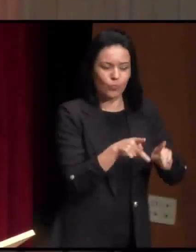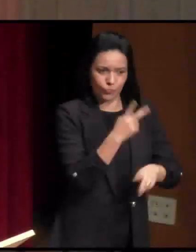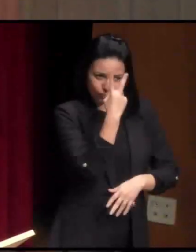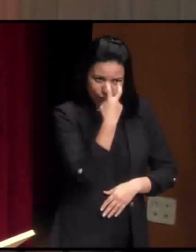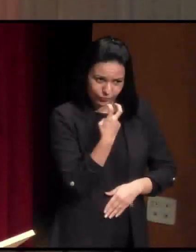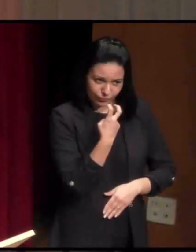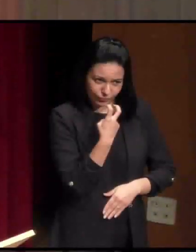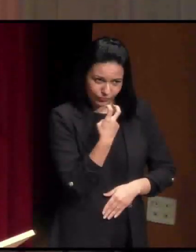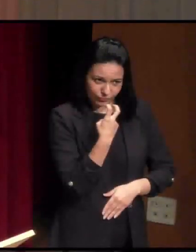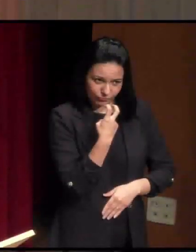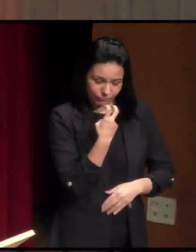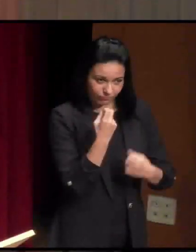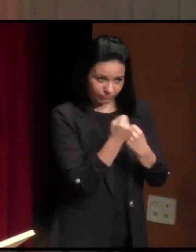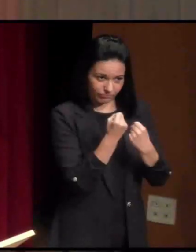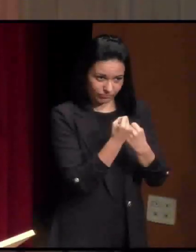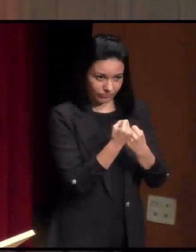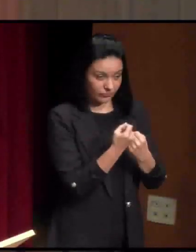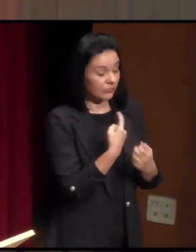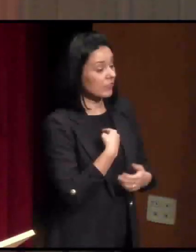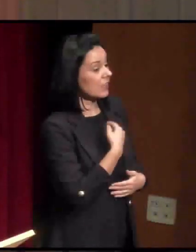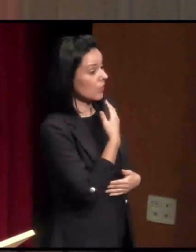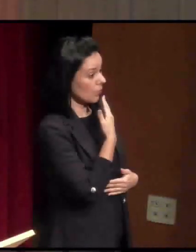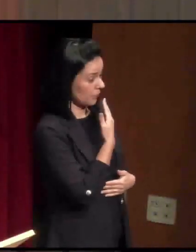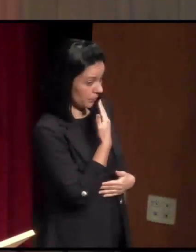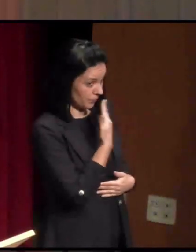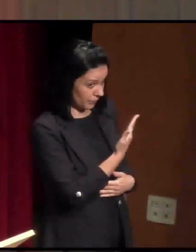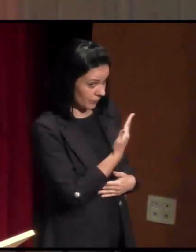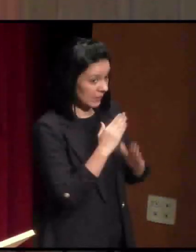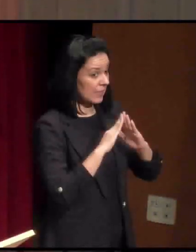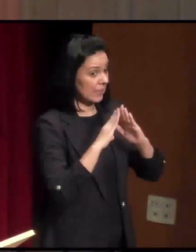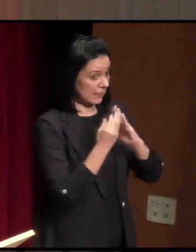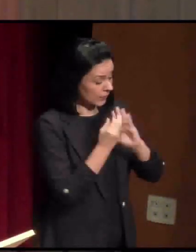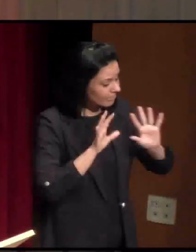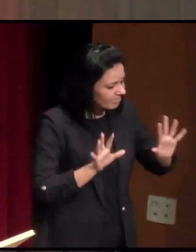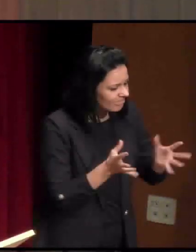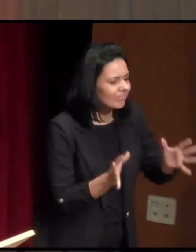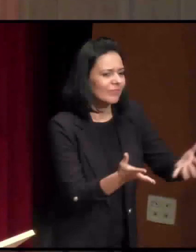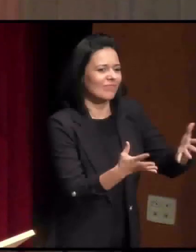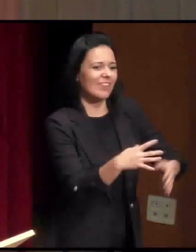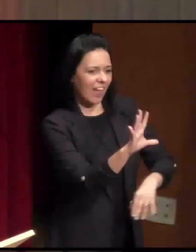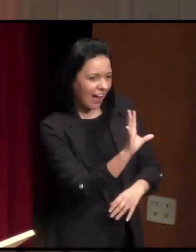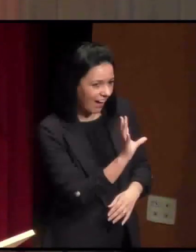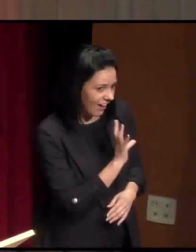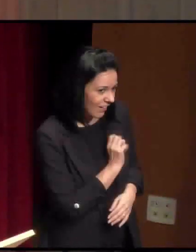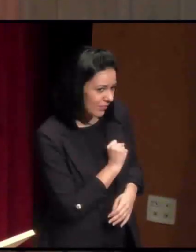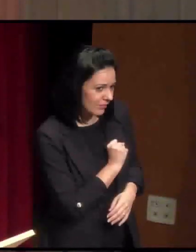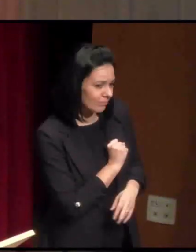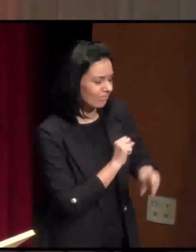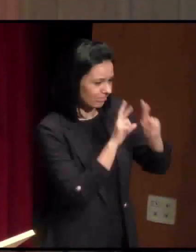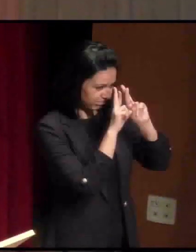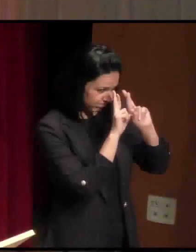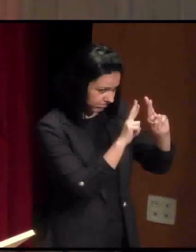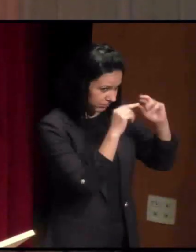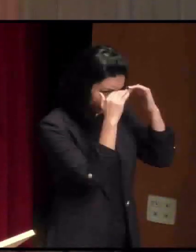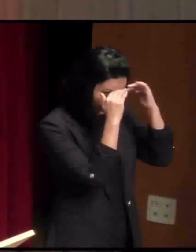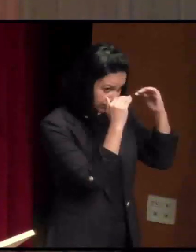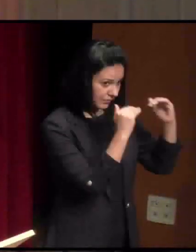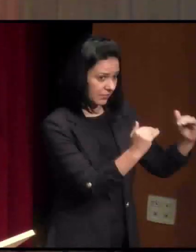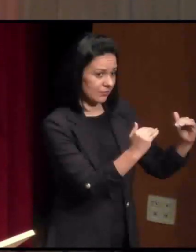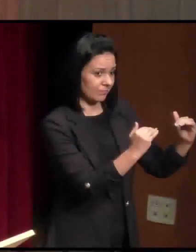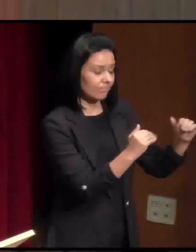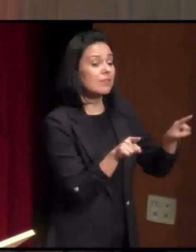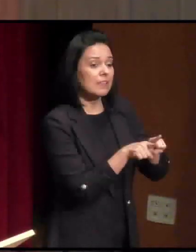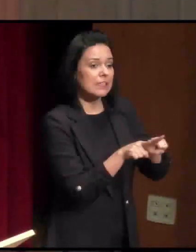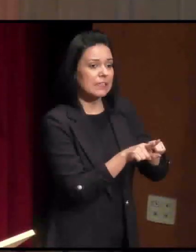visual? Eu vou pedir o envolvimento da igreja em amor, em respeito e mão